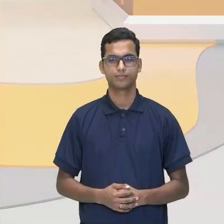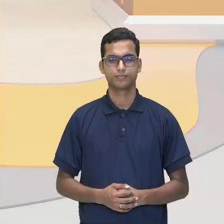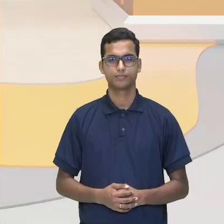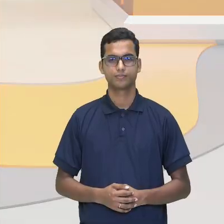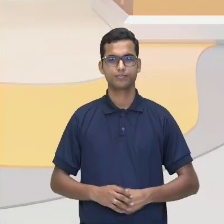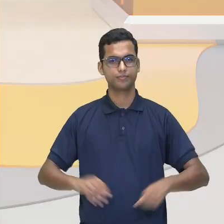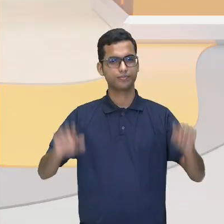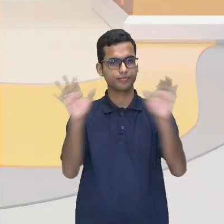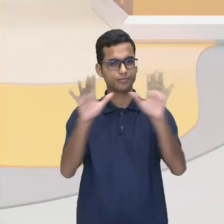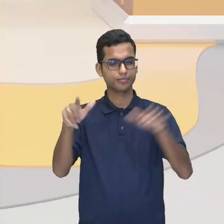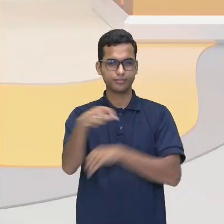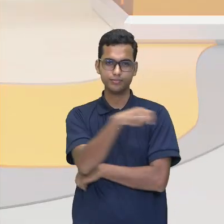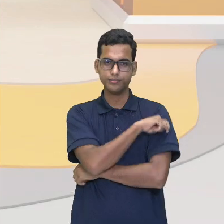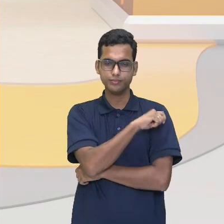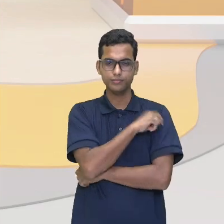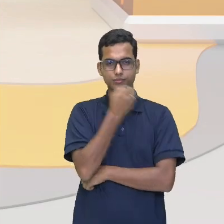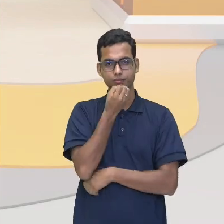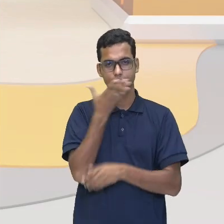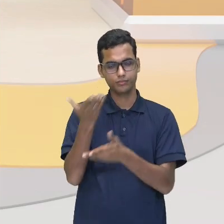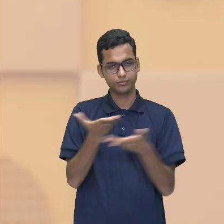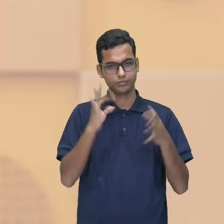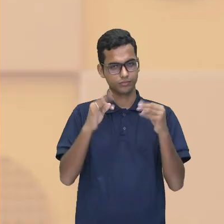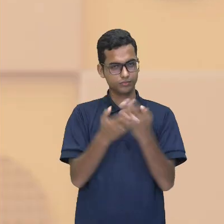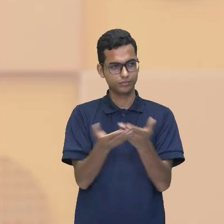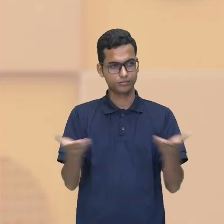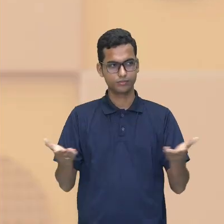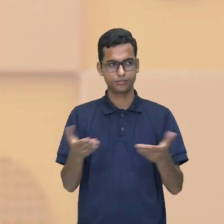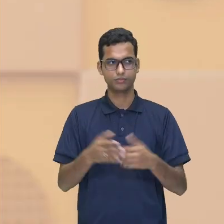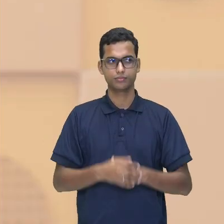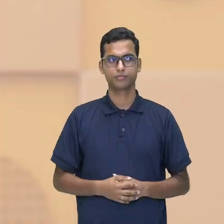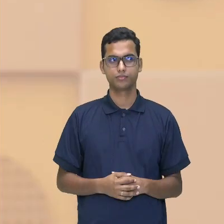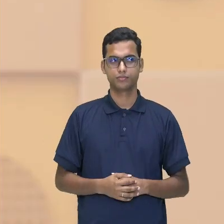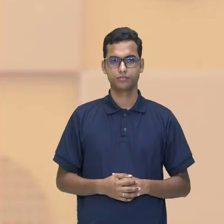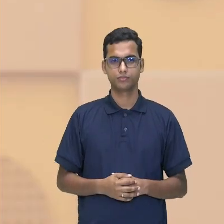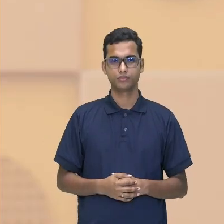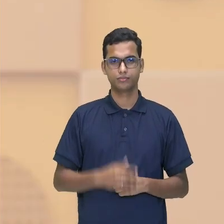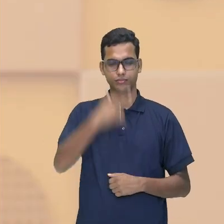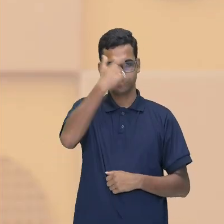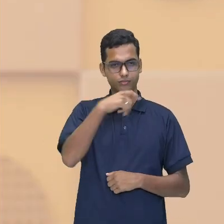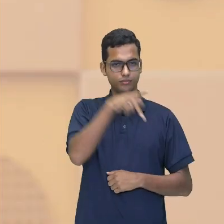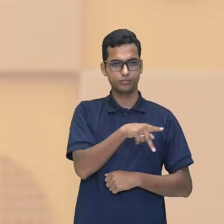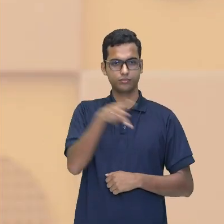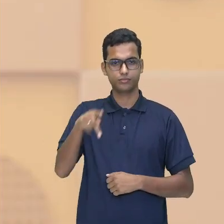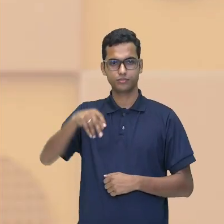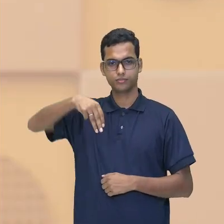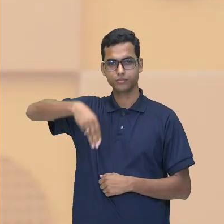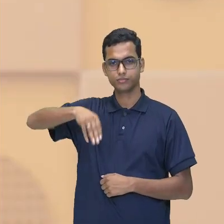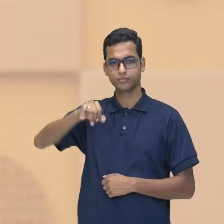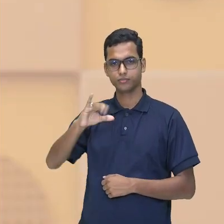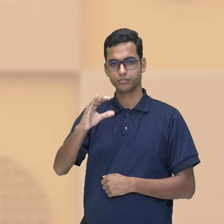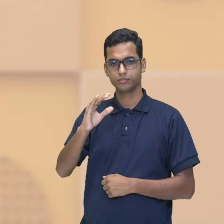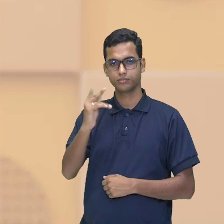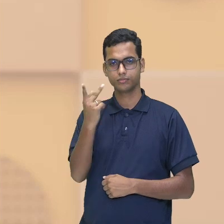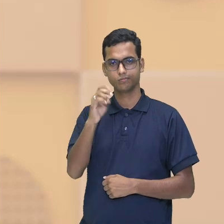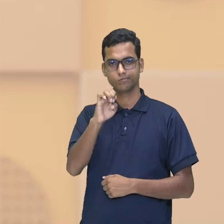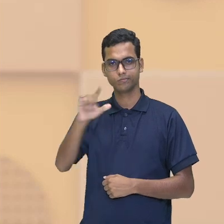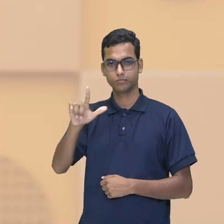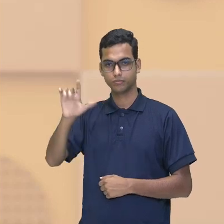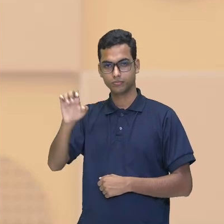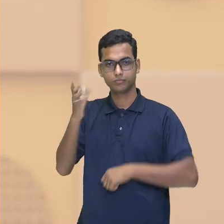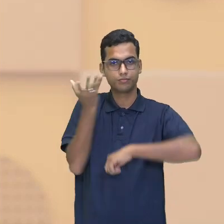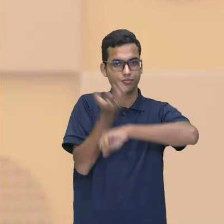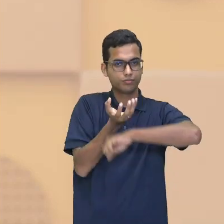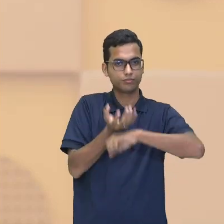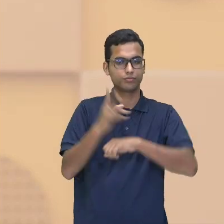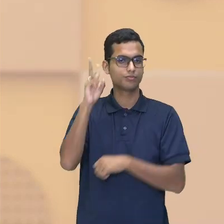Olá, queridos alunos! Sejam todos bem-vindos! Eu sou a professora Michele Santos, professora de História. E